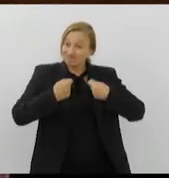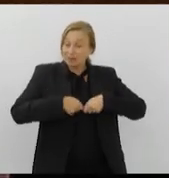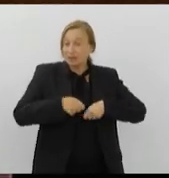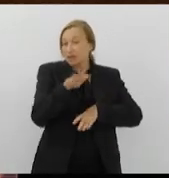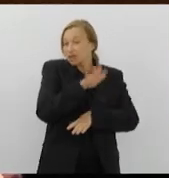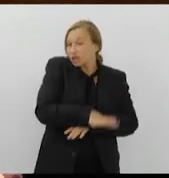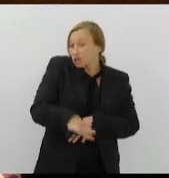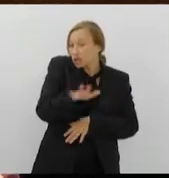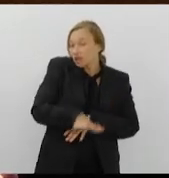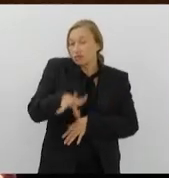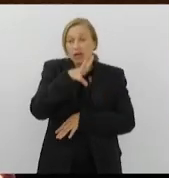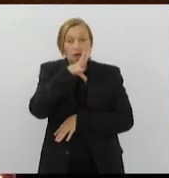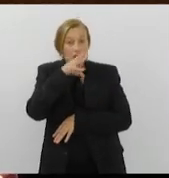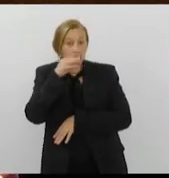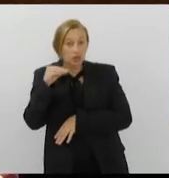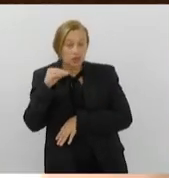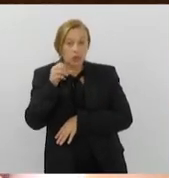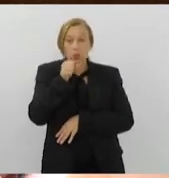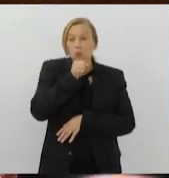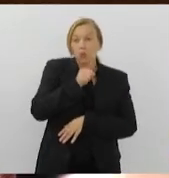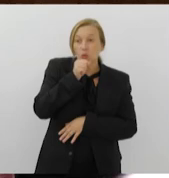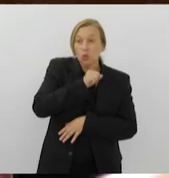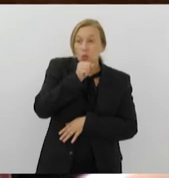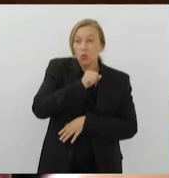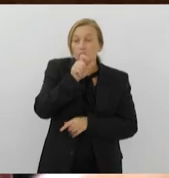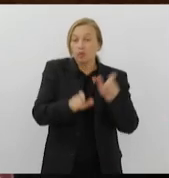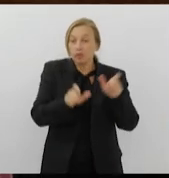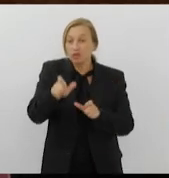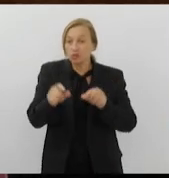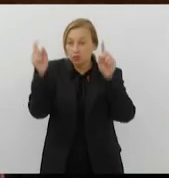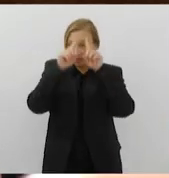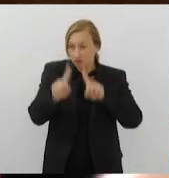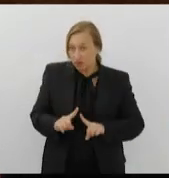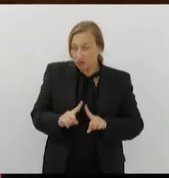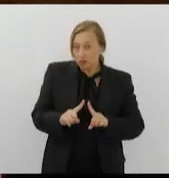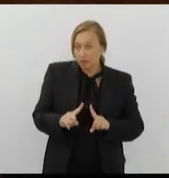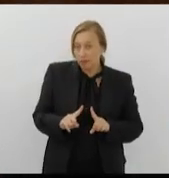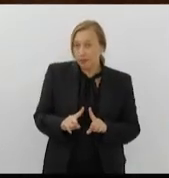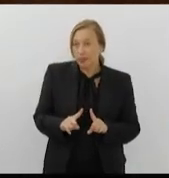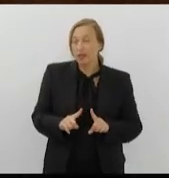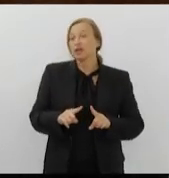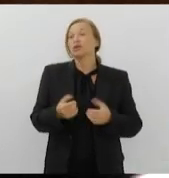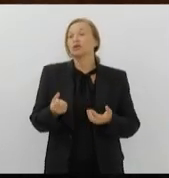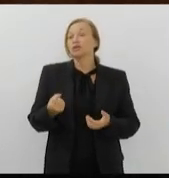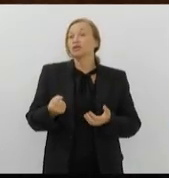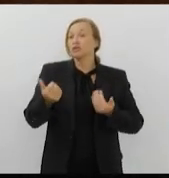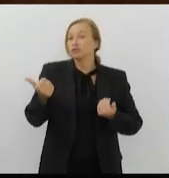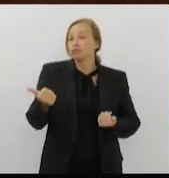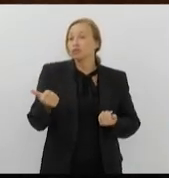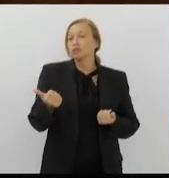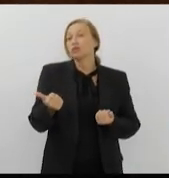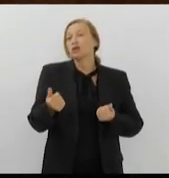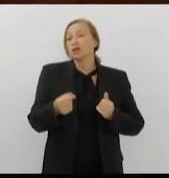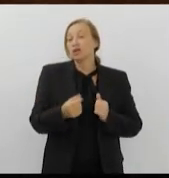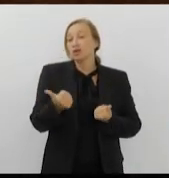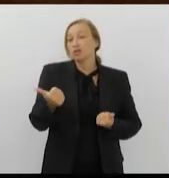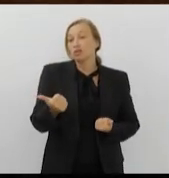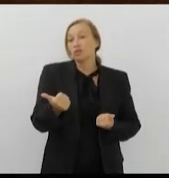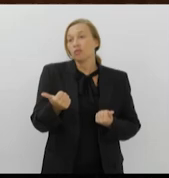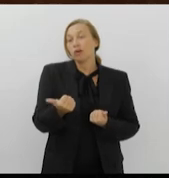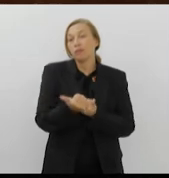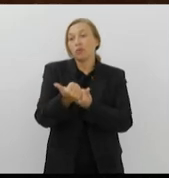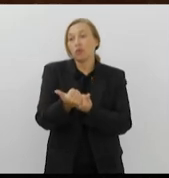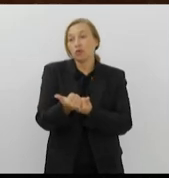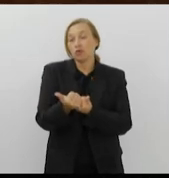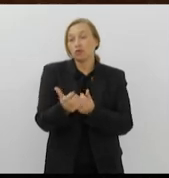criança, adolescente, idosos, pessoa com deficiência. E atende uma grande parcela da população onde o poder